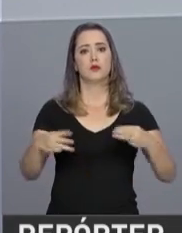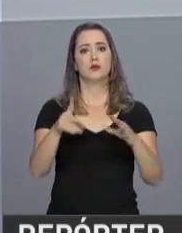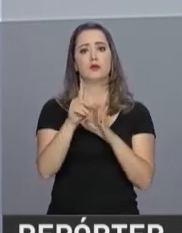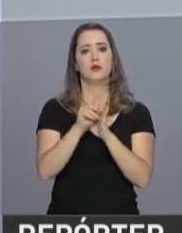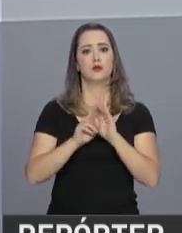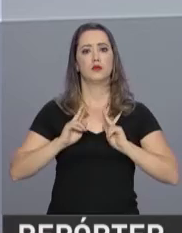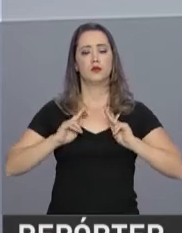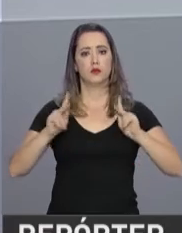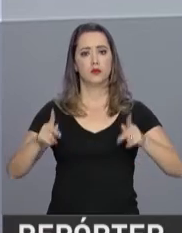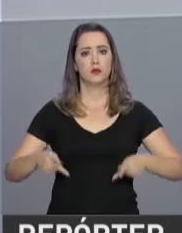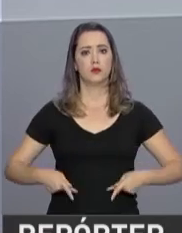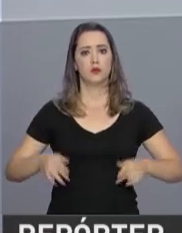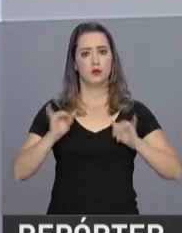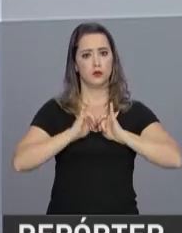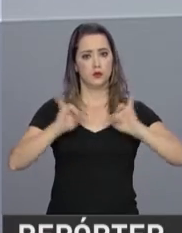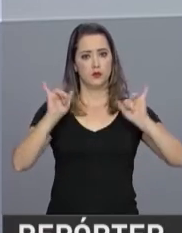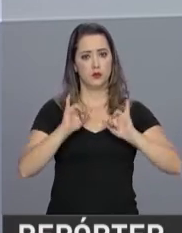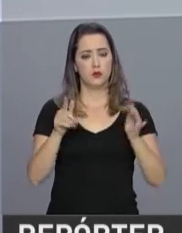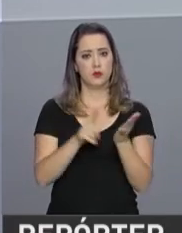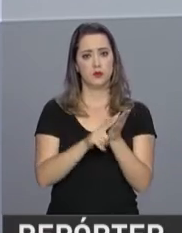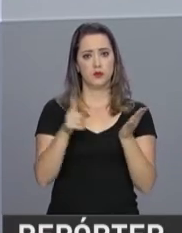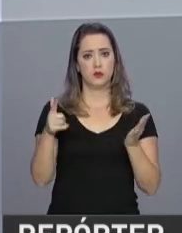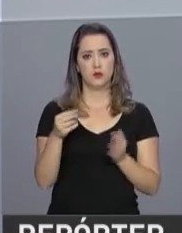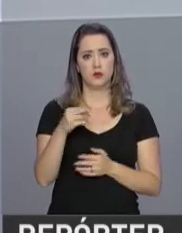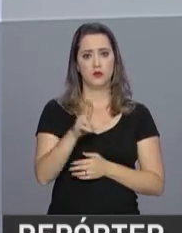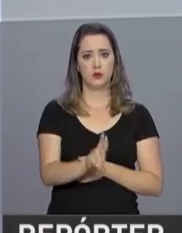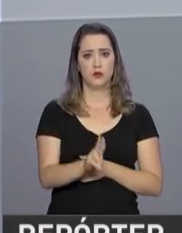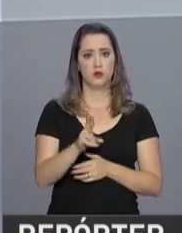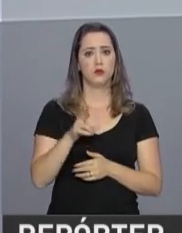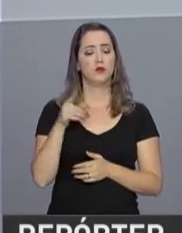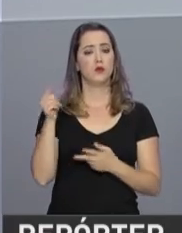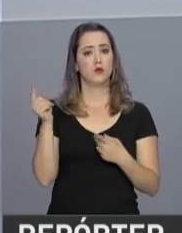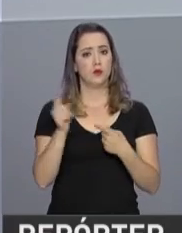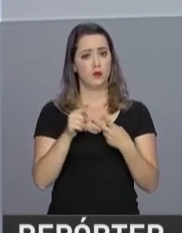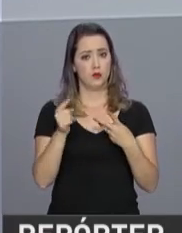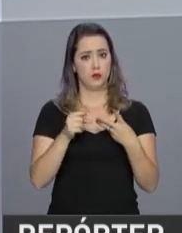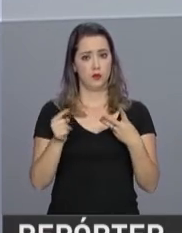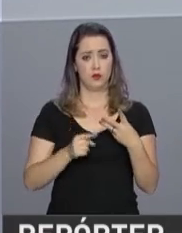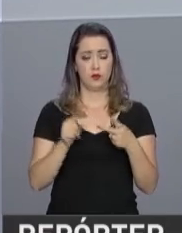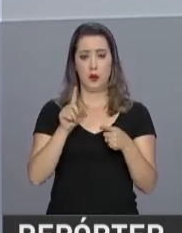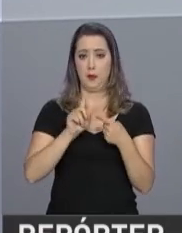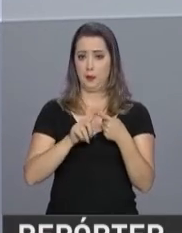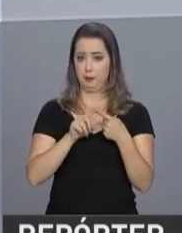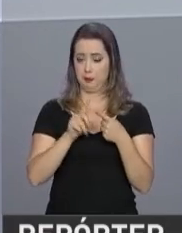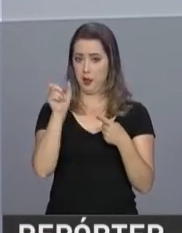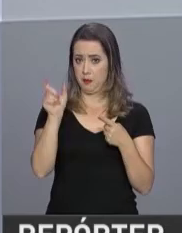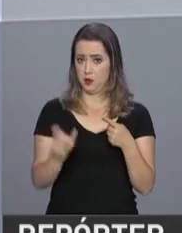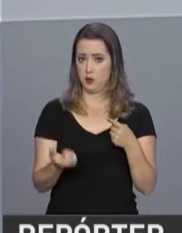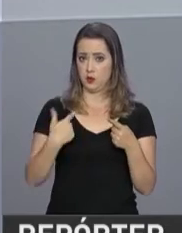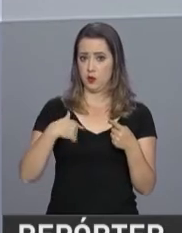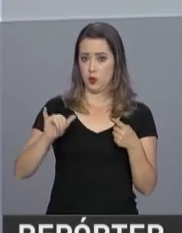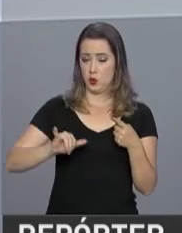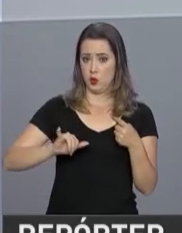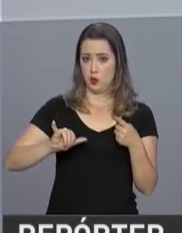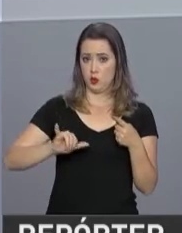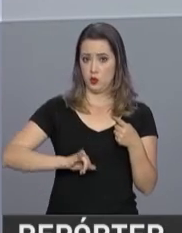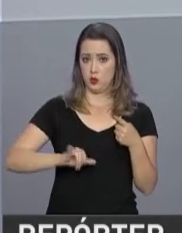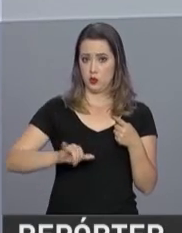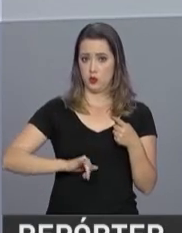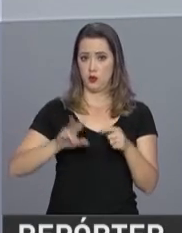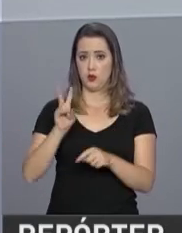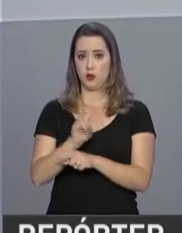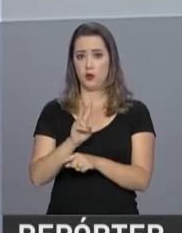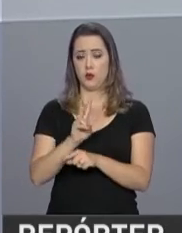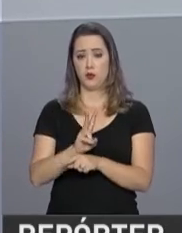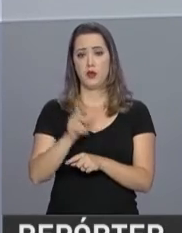dos direitos humanos e foi publicada hoje no diário oficial da união serão beneficiadas as vítimas do programa federal de assistência